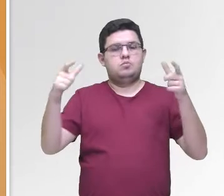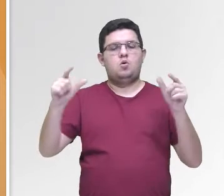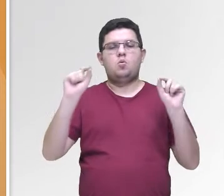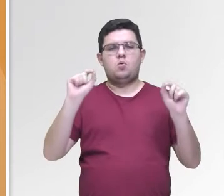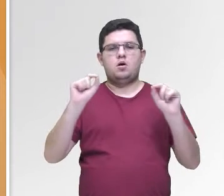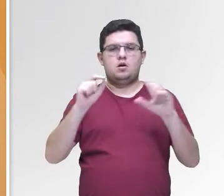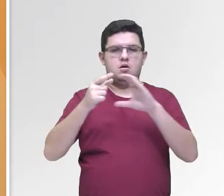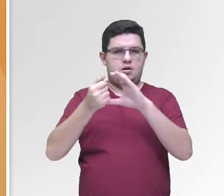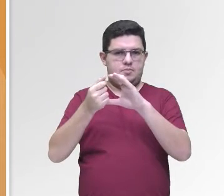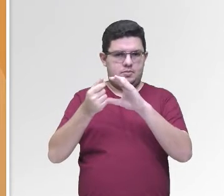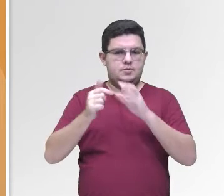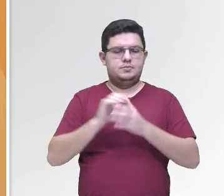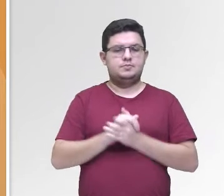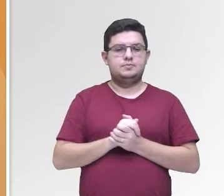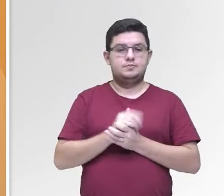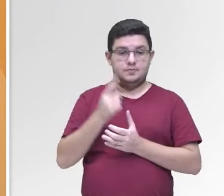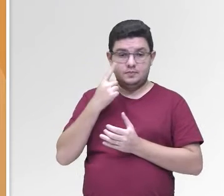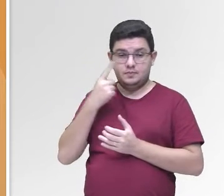Representa